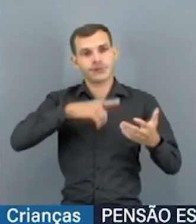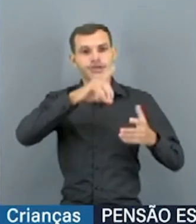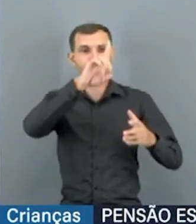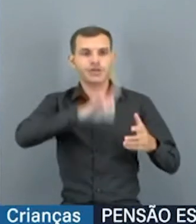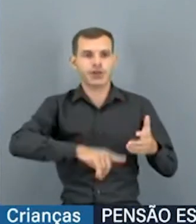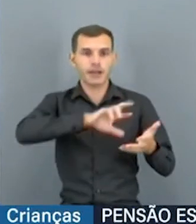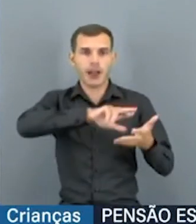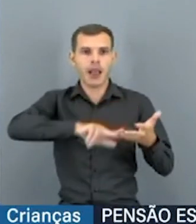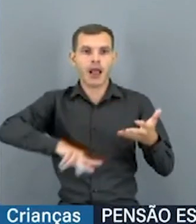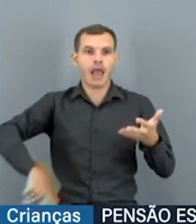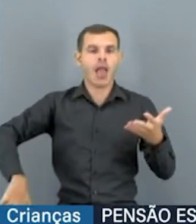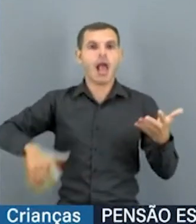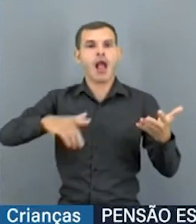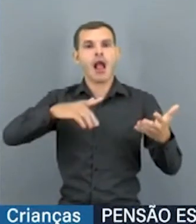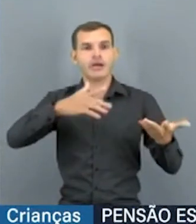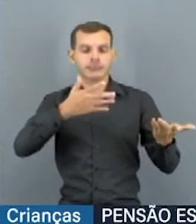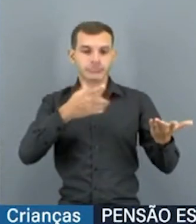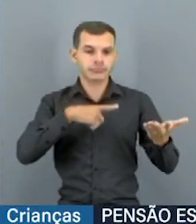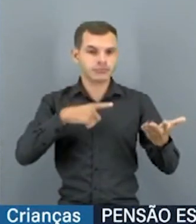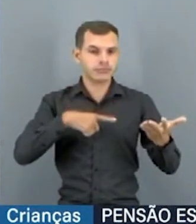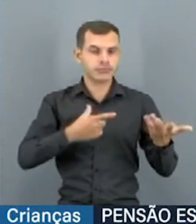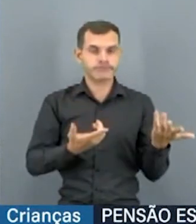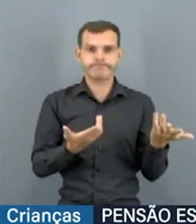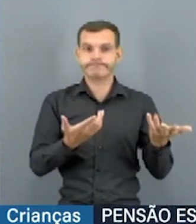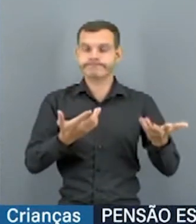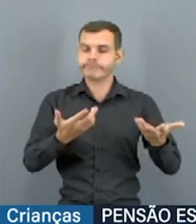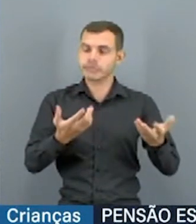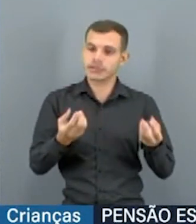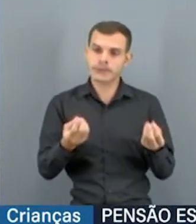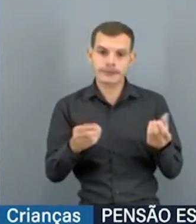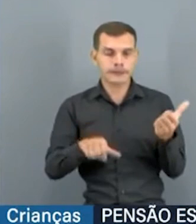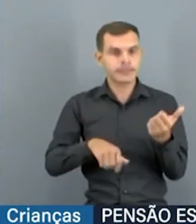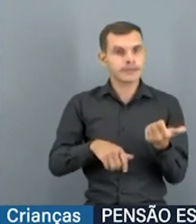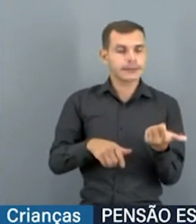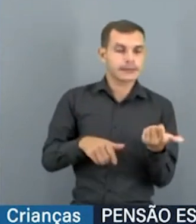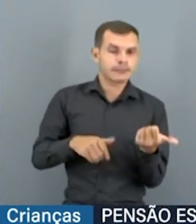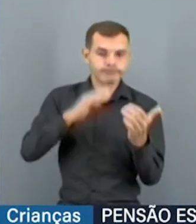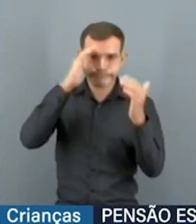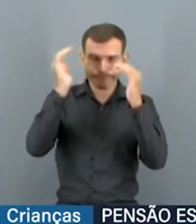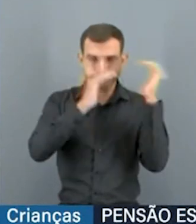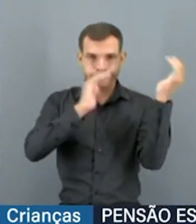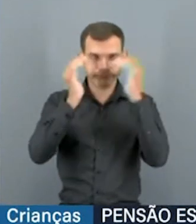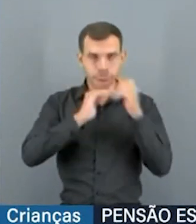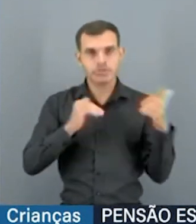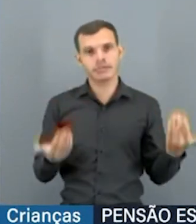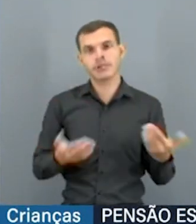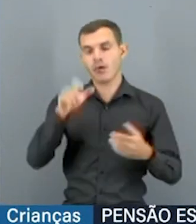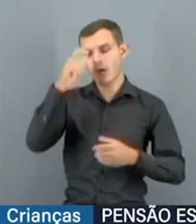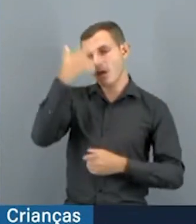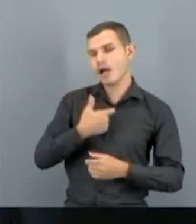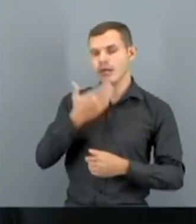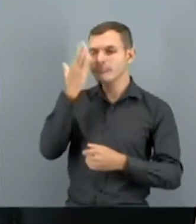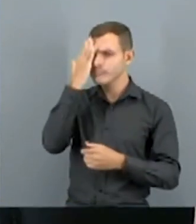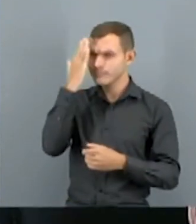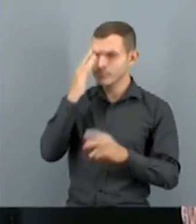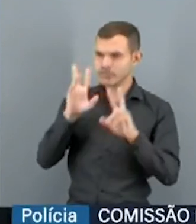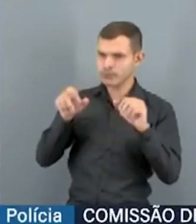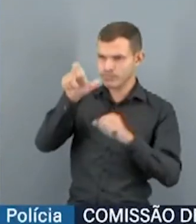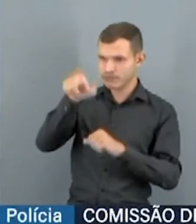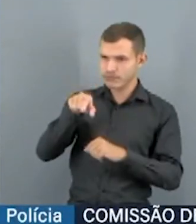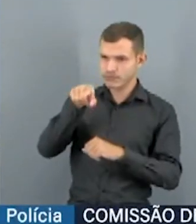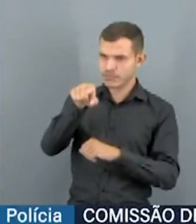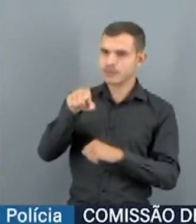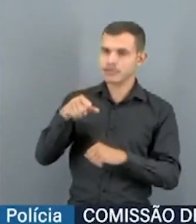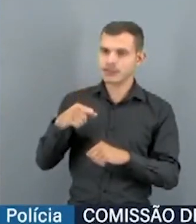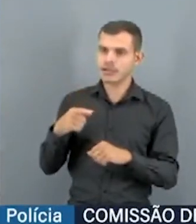Seu Agino, o senhor é um homem idoso e, pelo que eu sei, não tem uma saúde boa. Eu soube mais cedo que o senhor tem diabetes, está aí sentado o dia